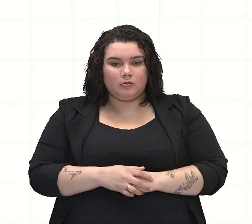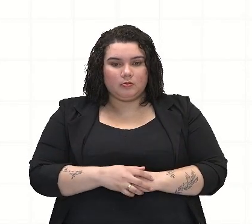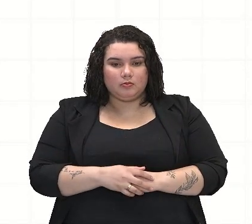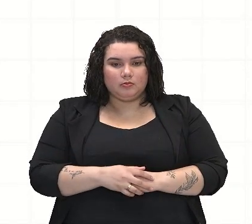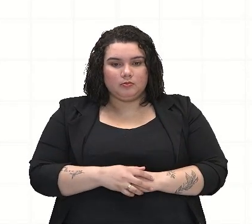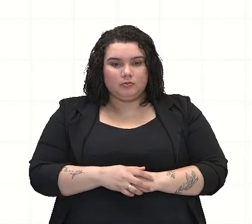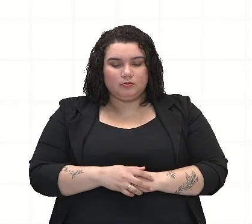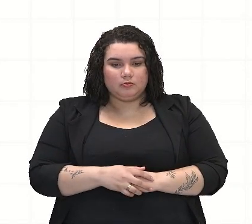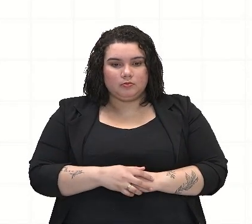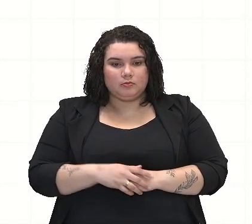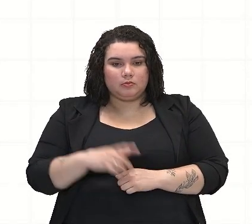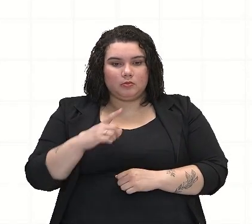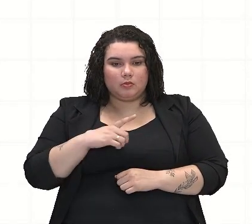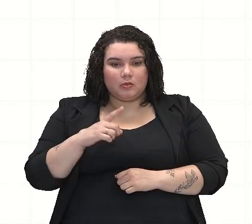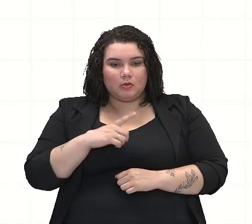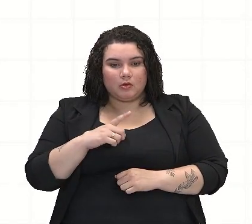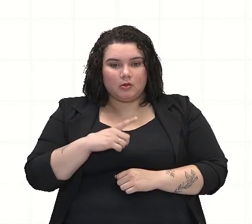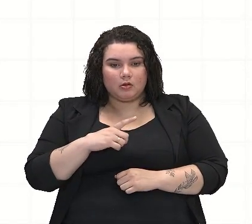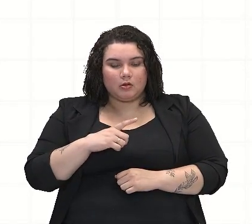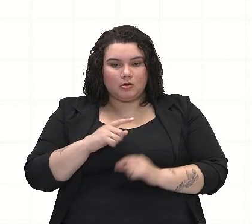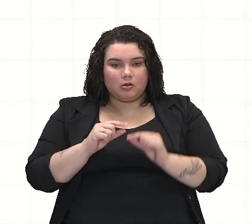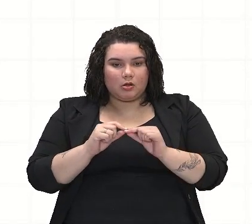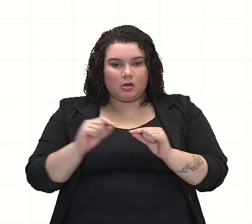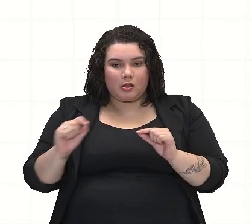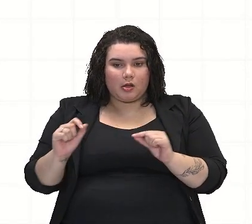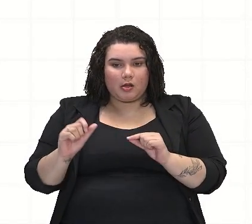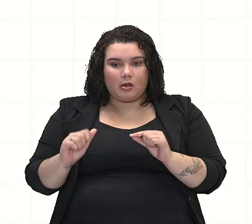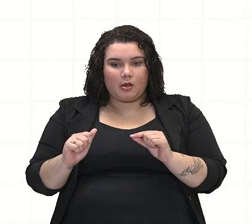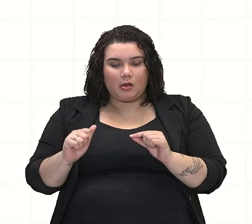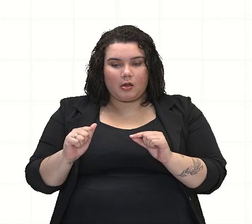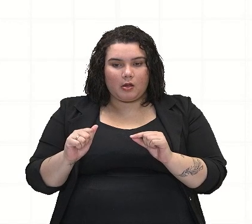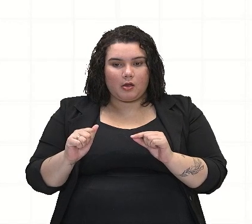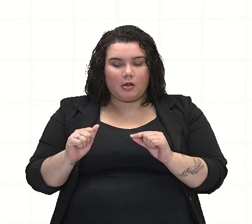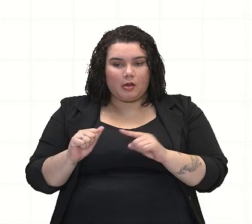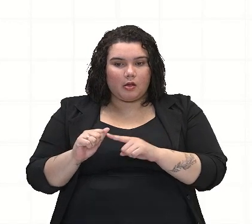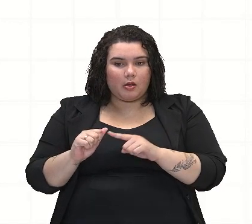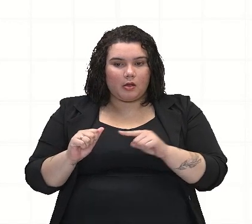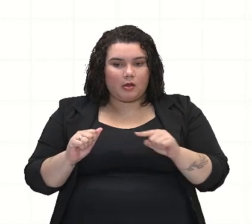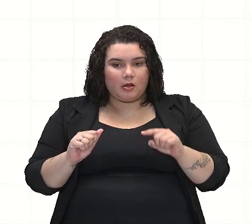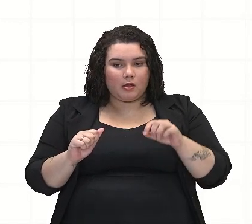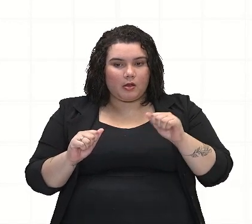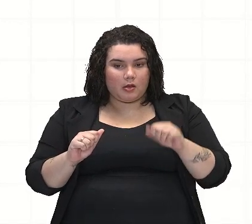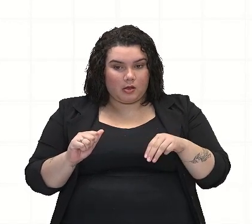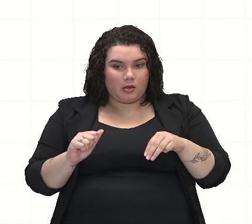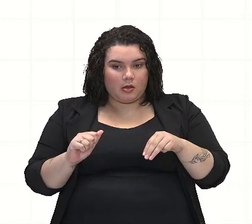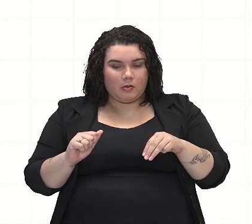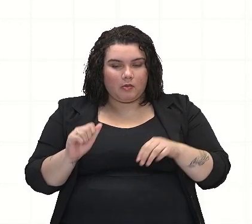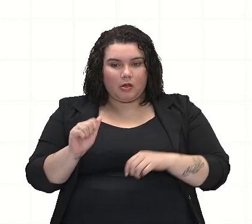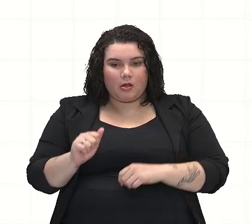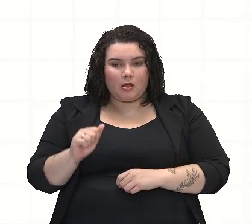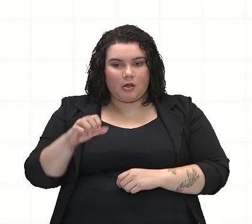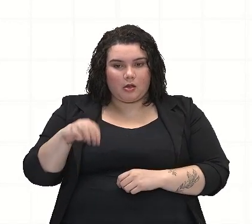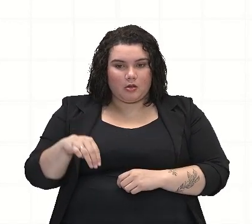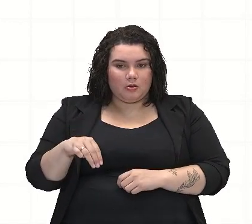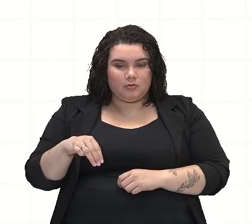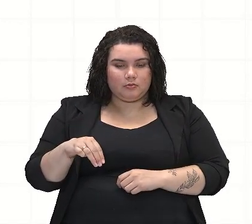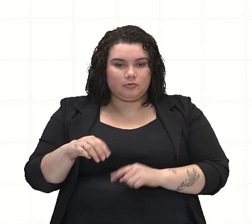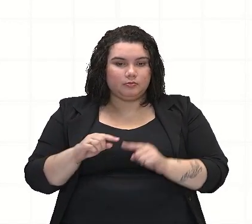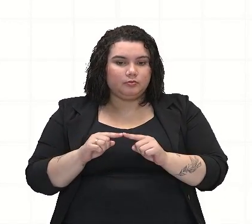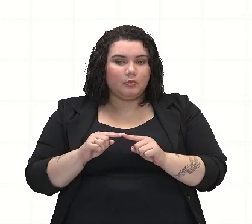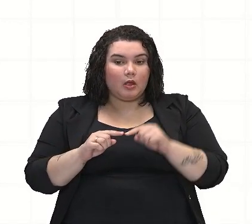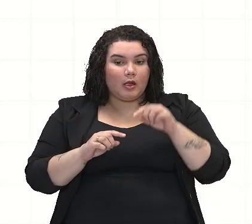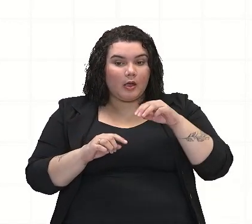né, A até M, até esse ponto, e de M até B ou B até